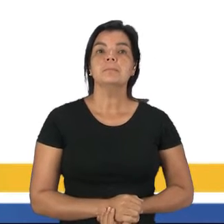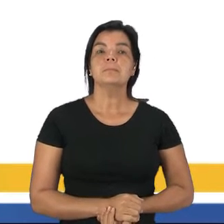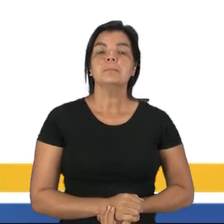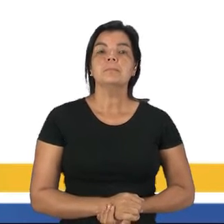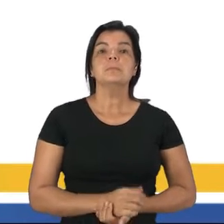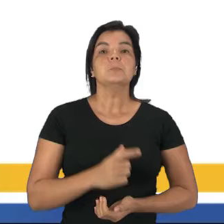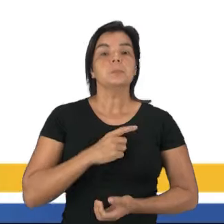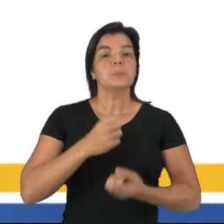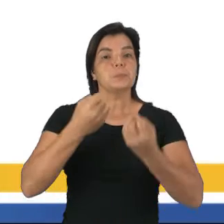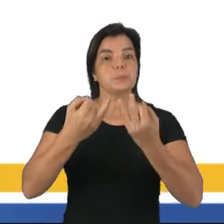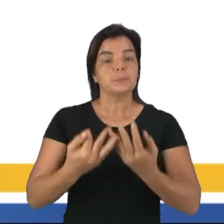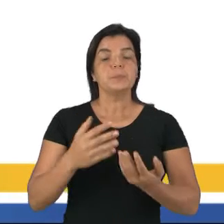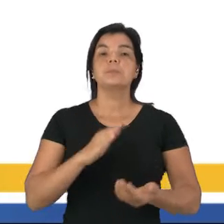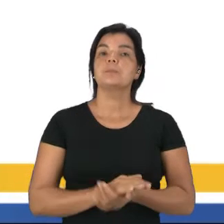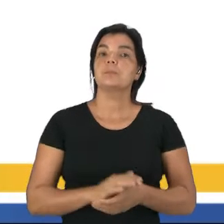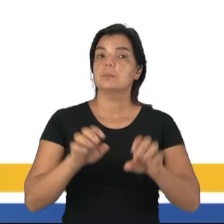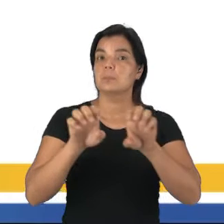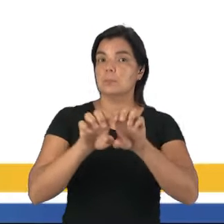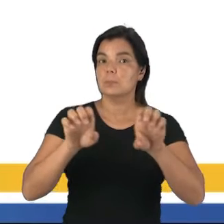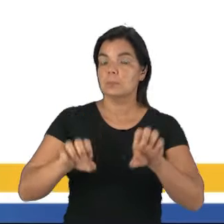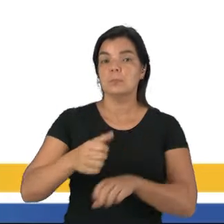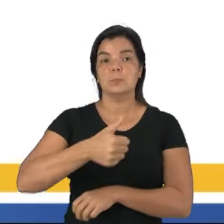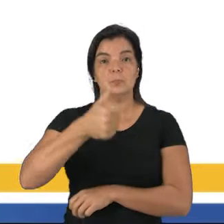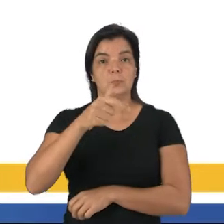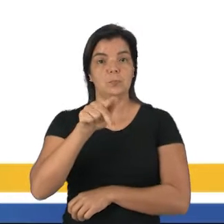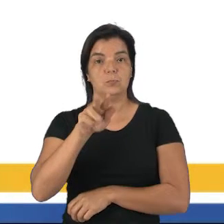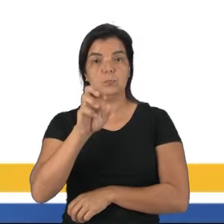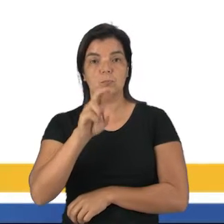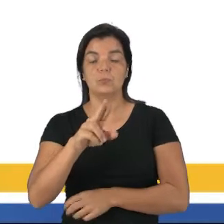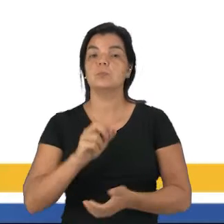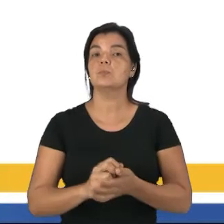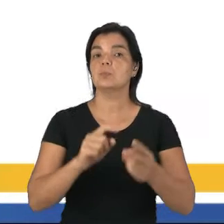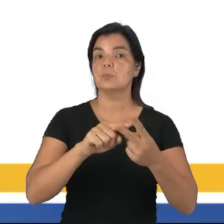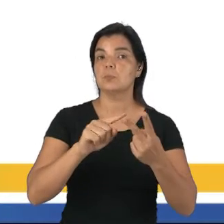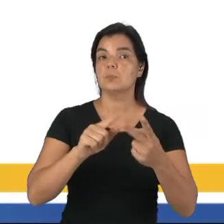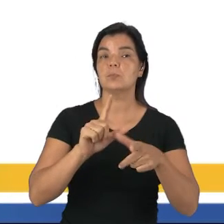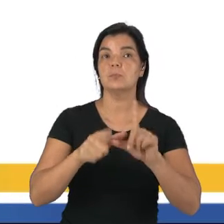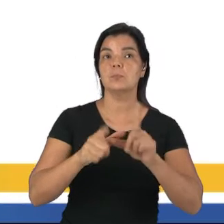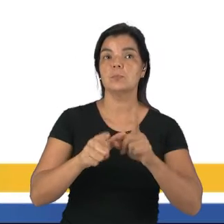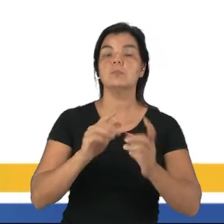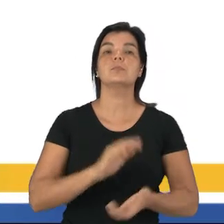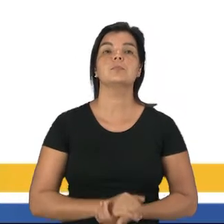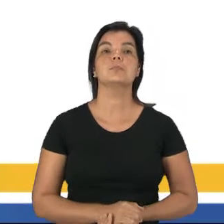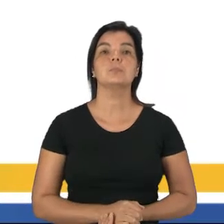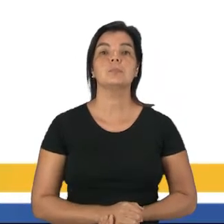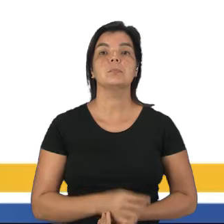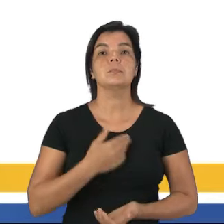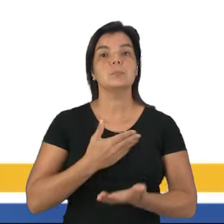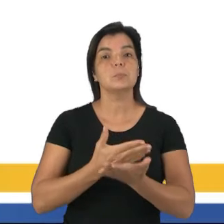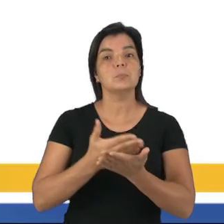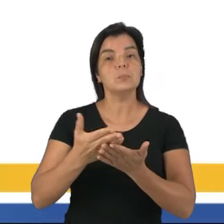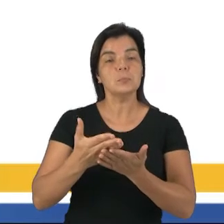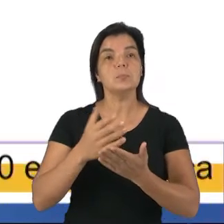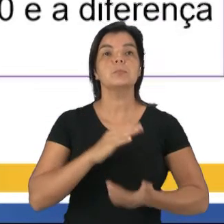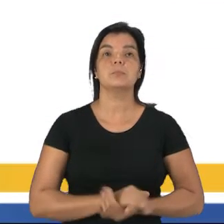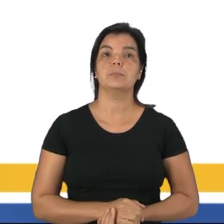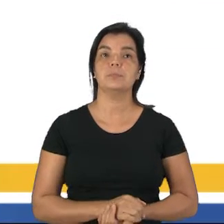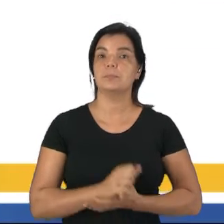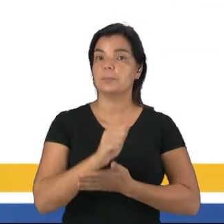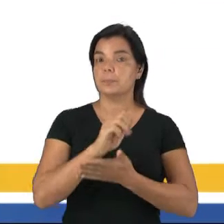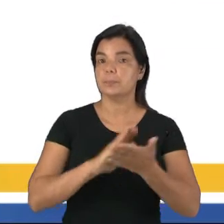Então, aqui a definição do que é uma equação do primeiro grau com duas incógnitas. E aqui nós vamos começar a fazer a